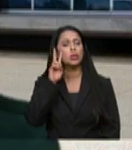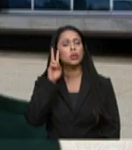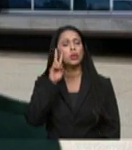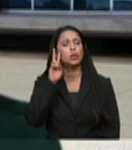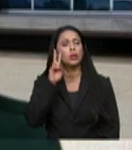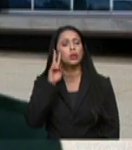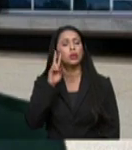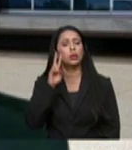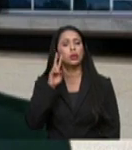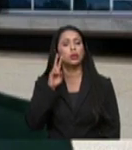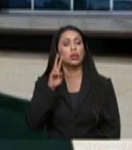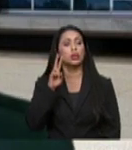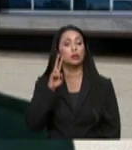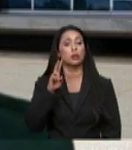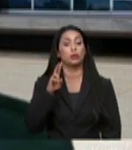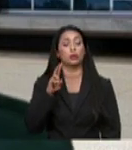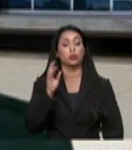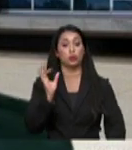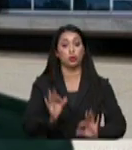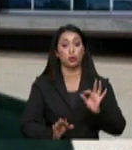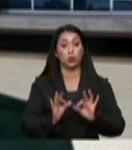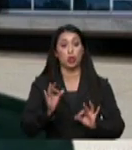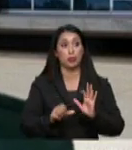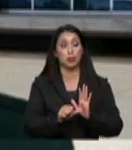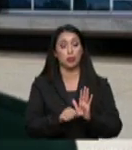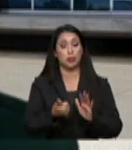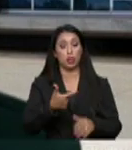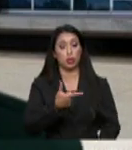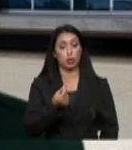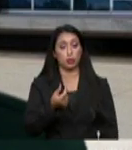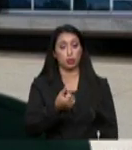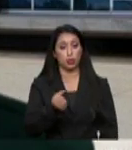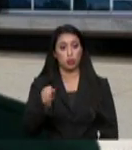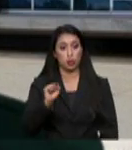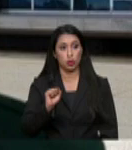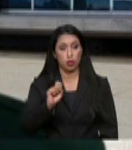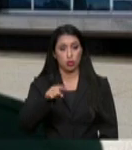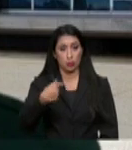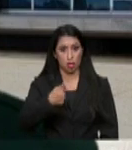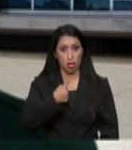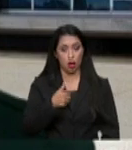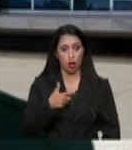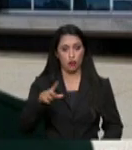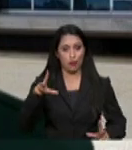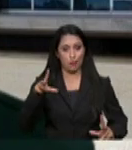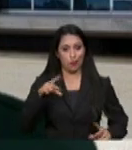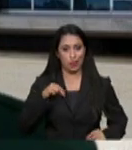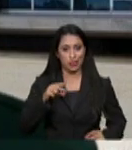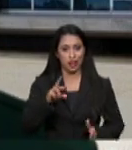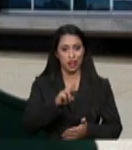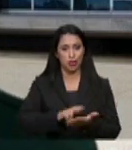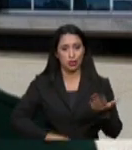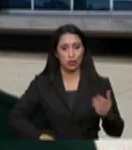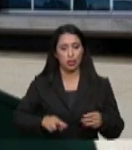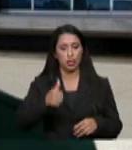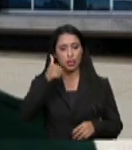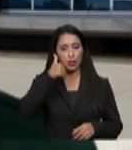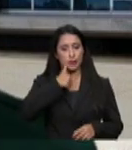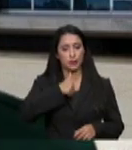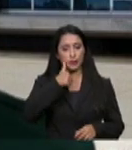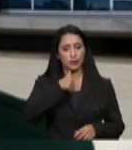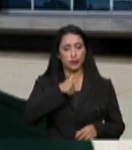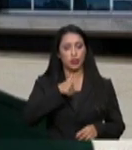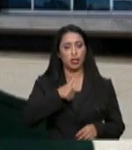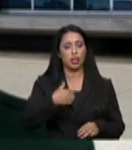durmo primeiro grande julgamento em 2018 após a minha posse sobre relatoria da ministra Cármen